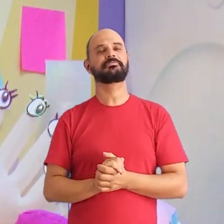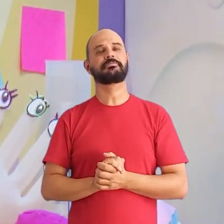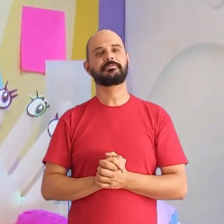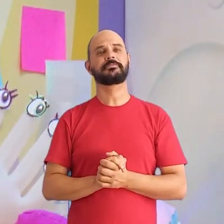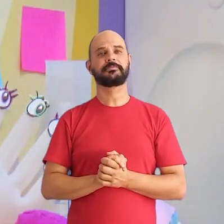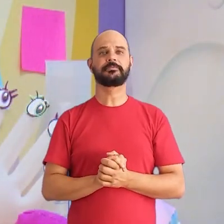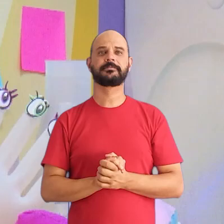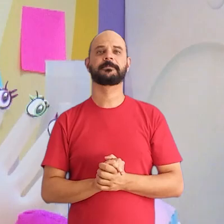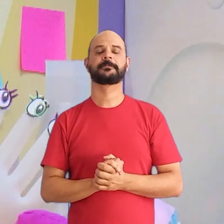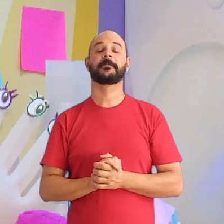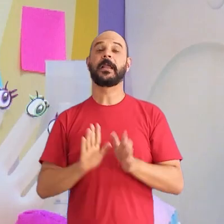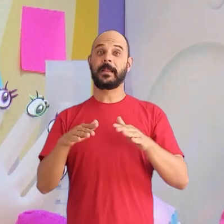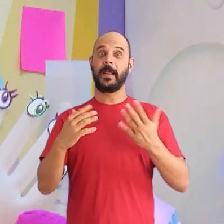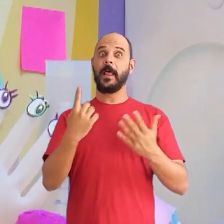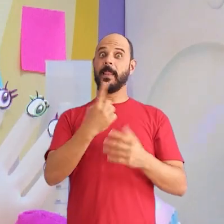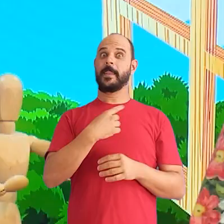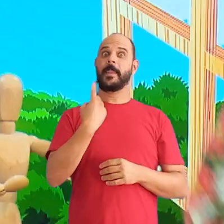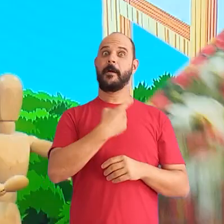foto!